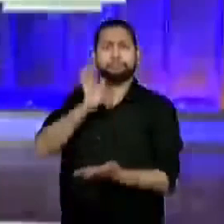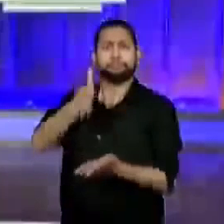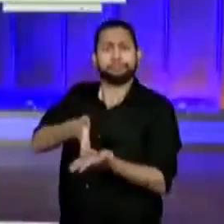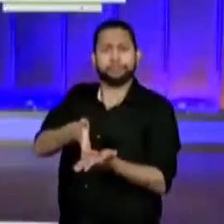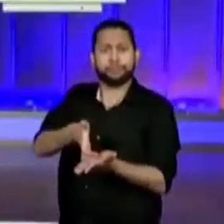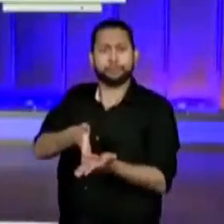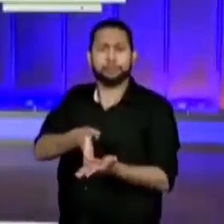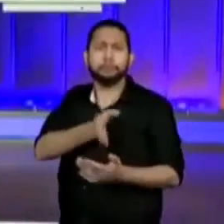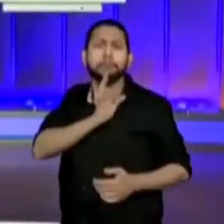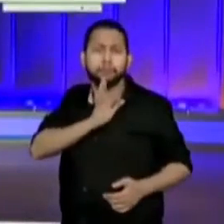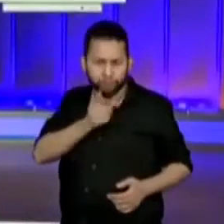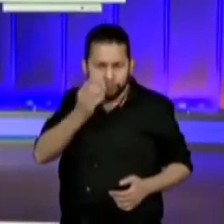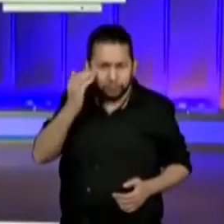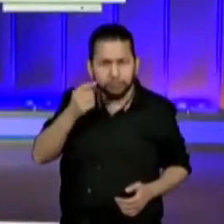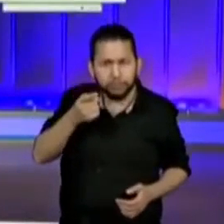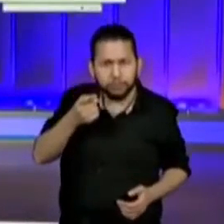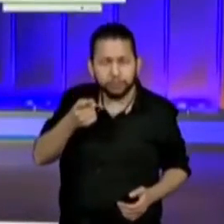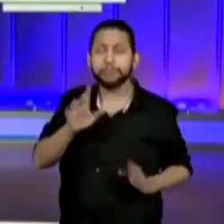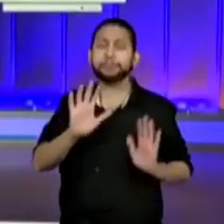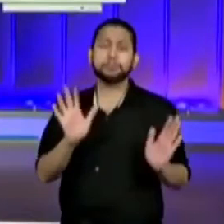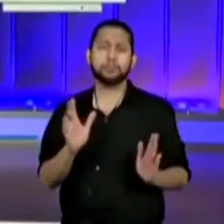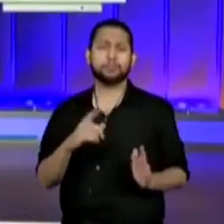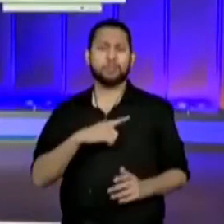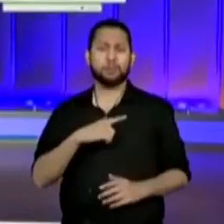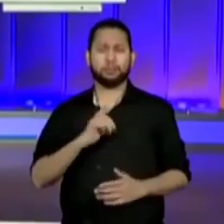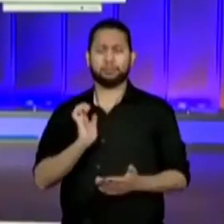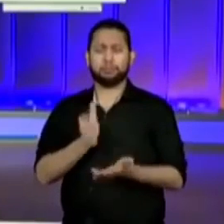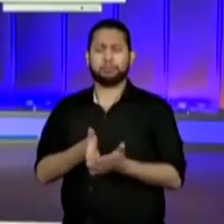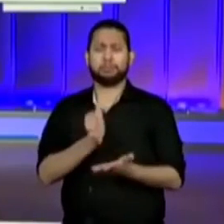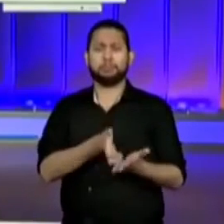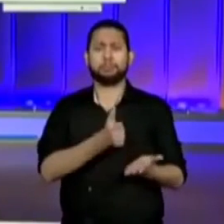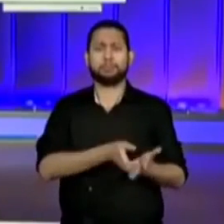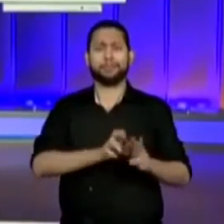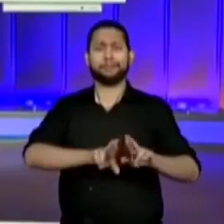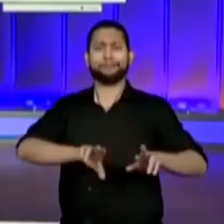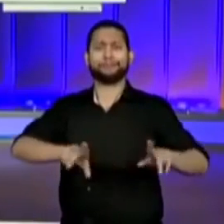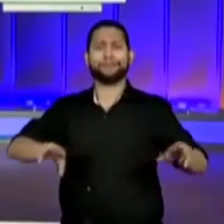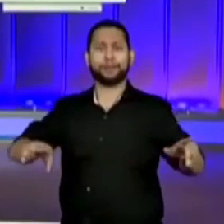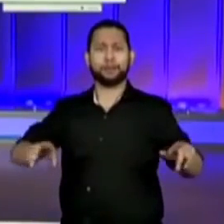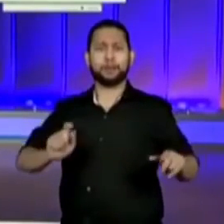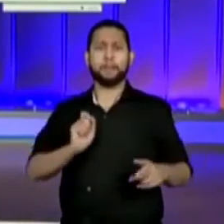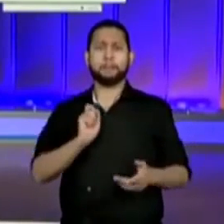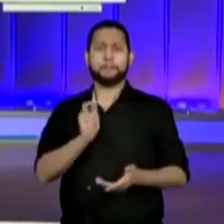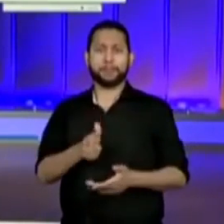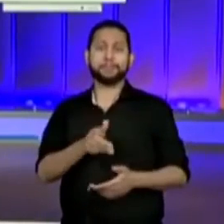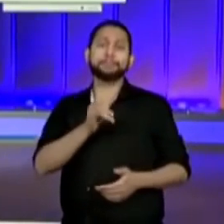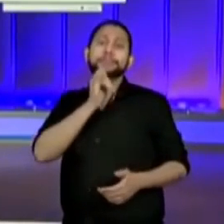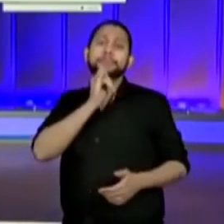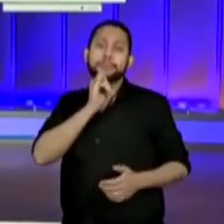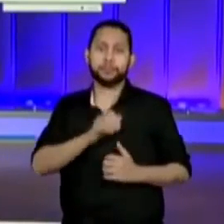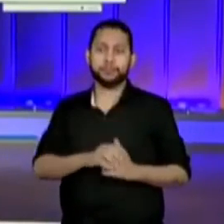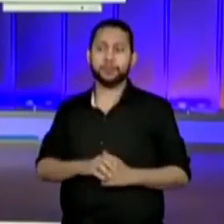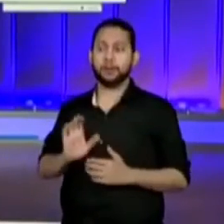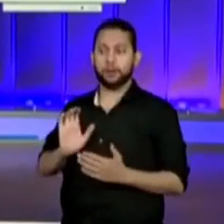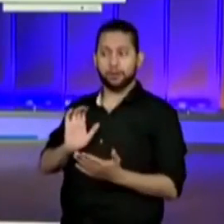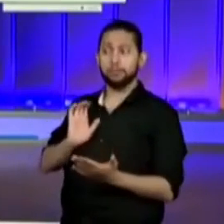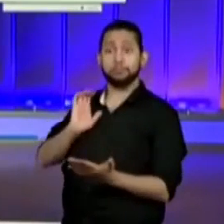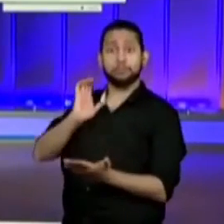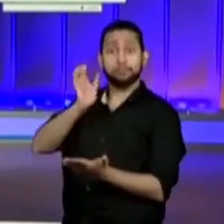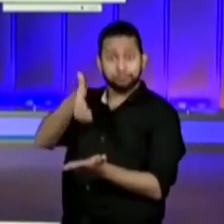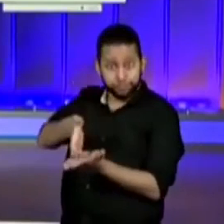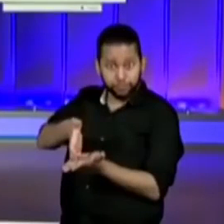definir isso então o que é um pagamento à vista é um pagamento no ato não é a